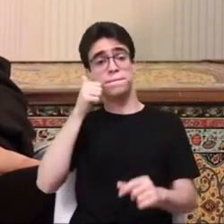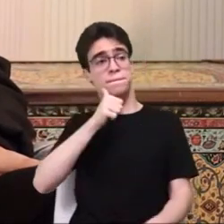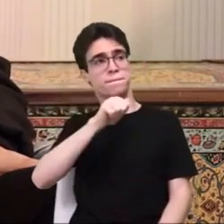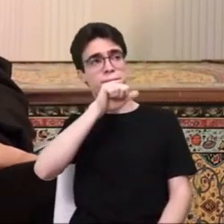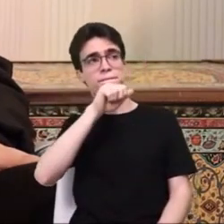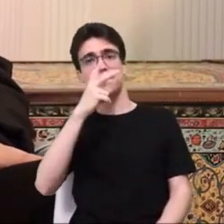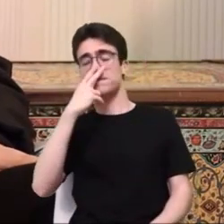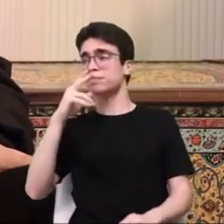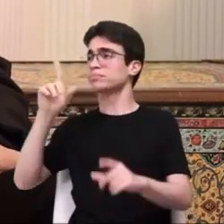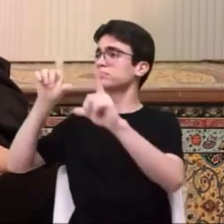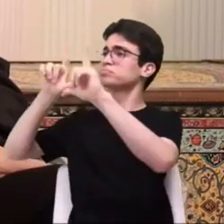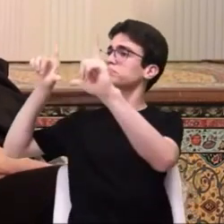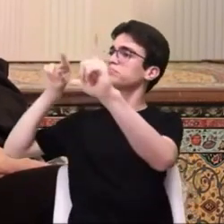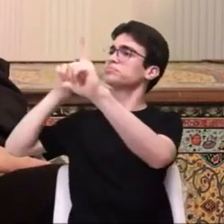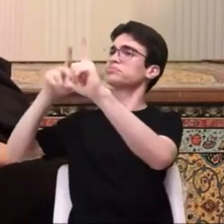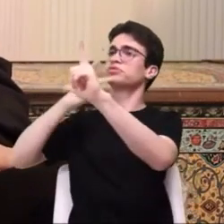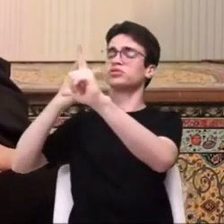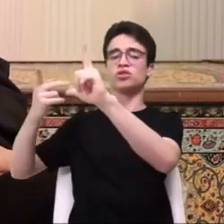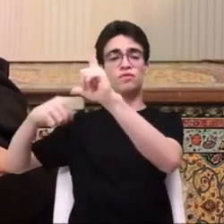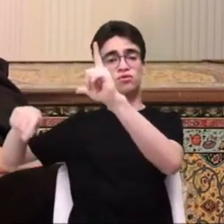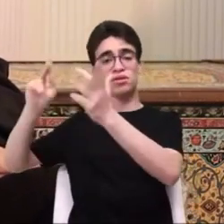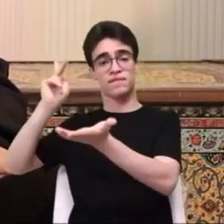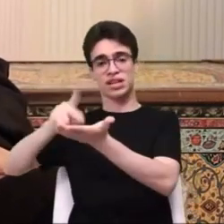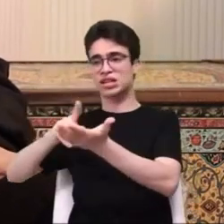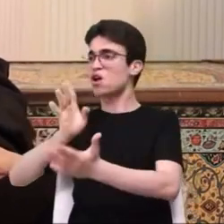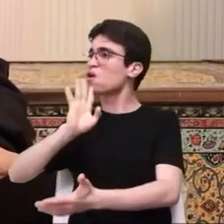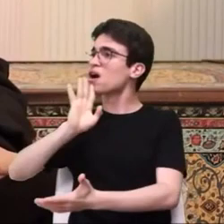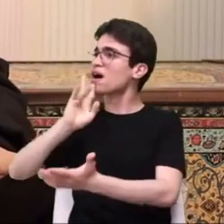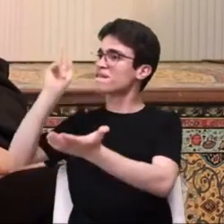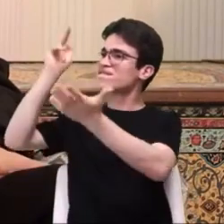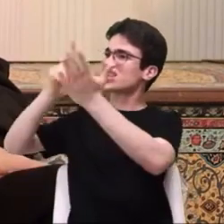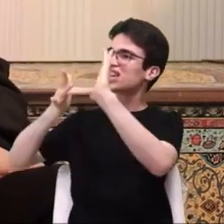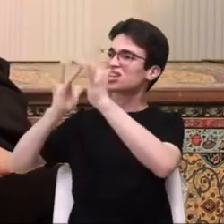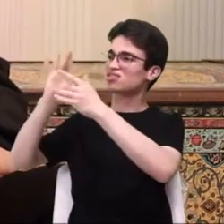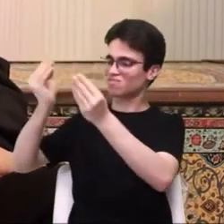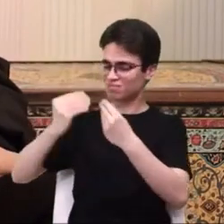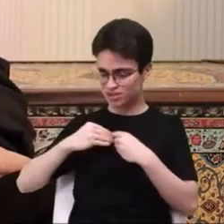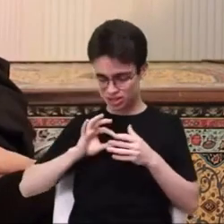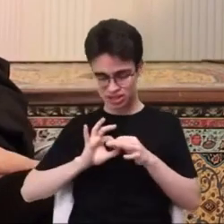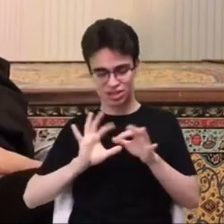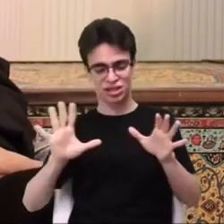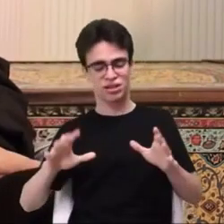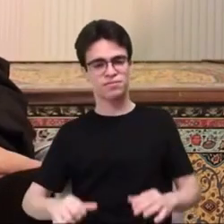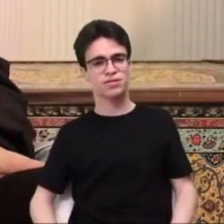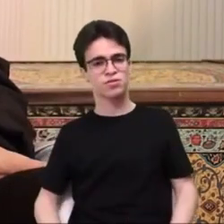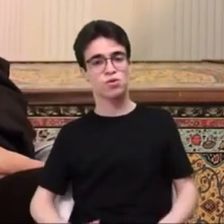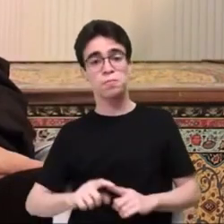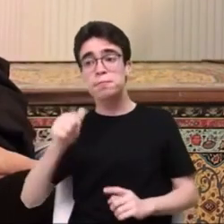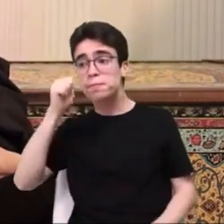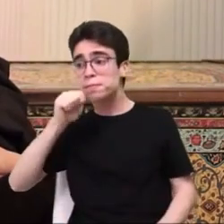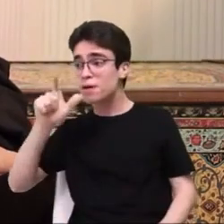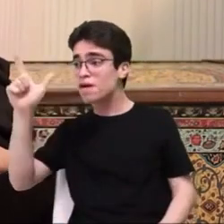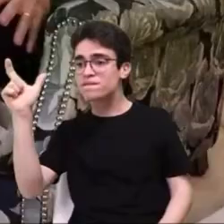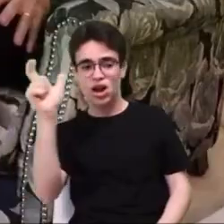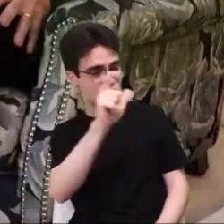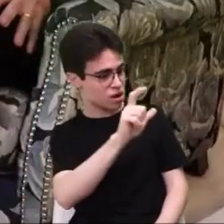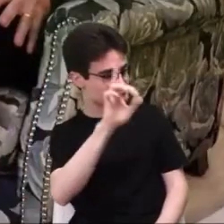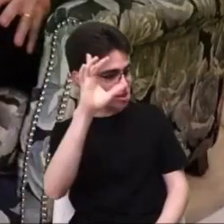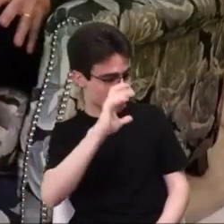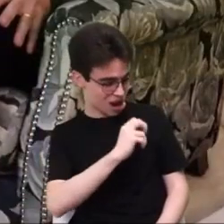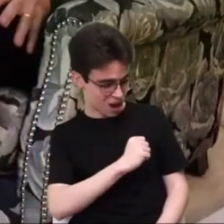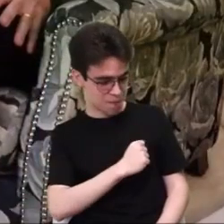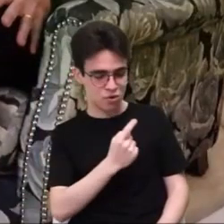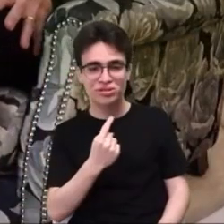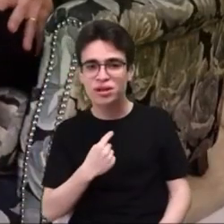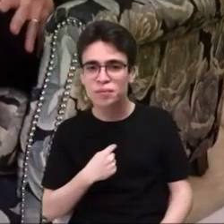deixava na geladeira. E conhecereis a verdade vos libertará. Mas quando aquela missionária falou do amor de Deus por